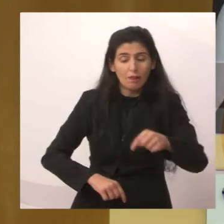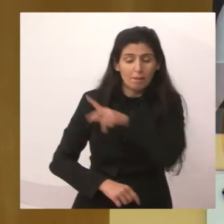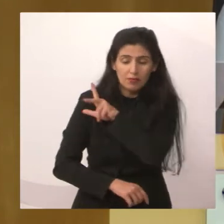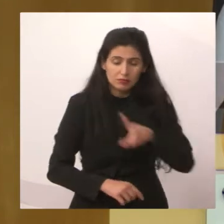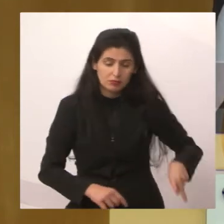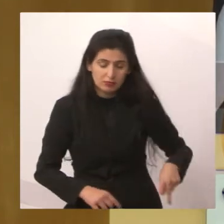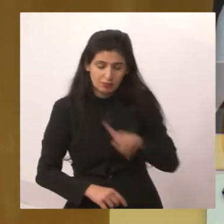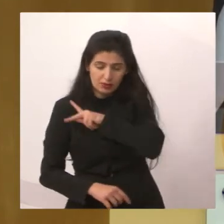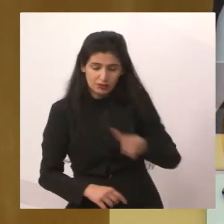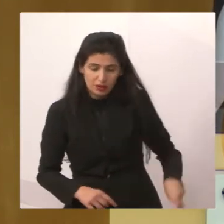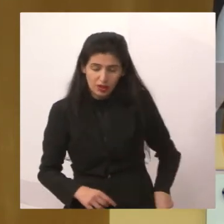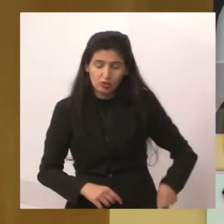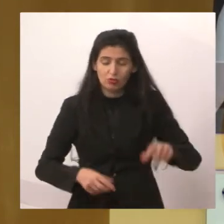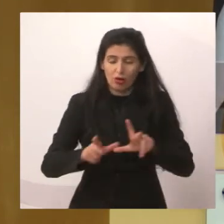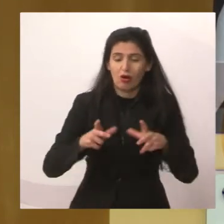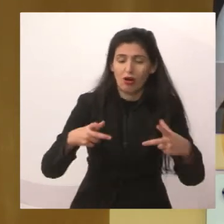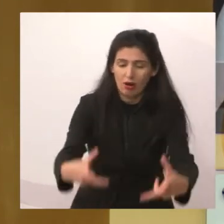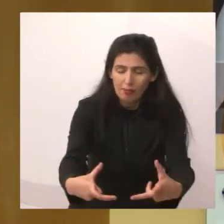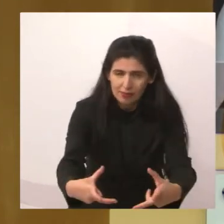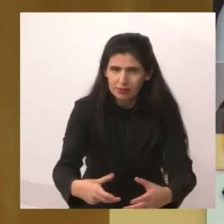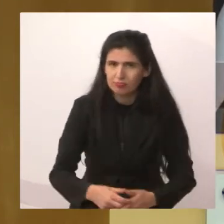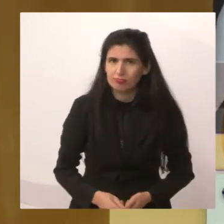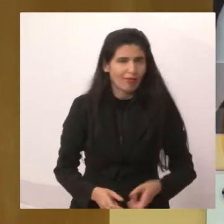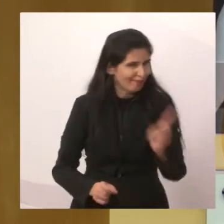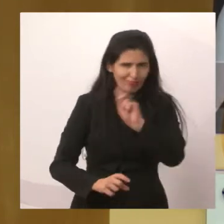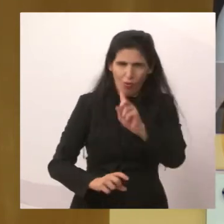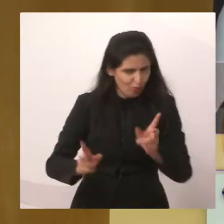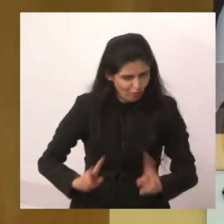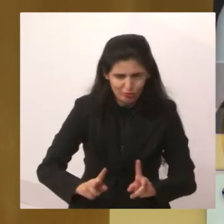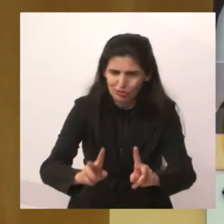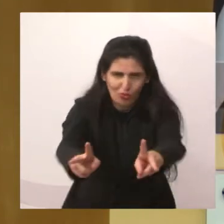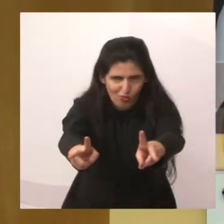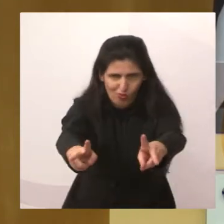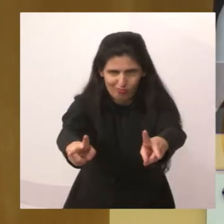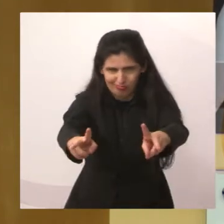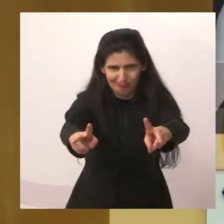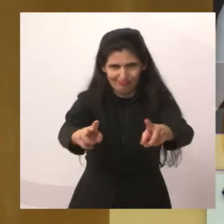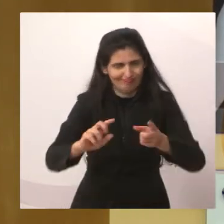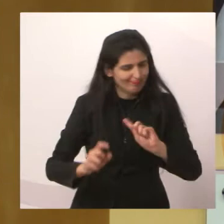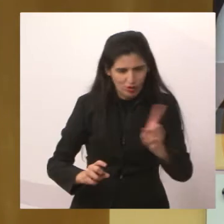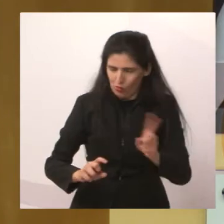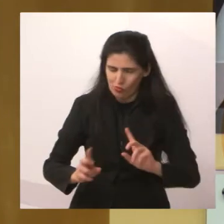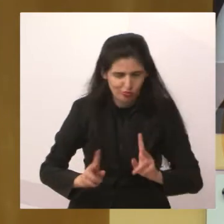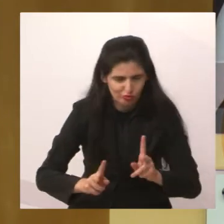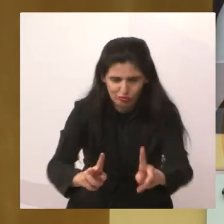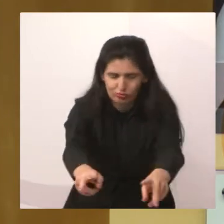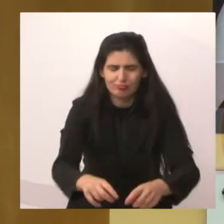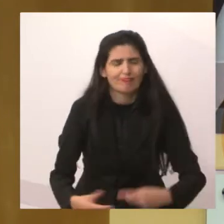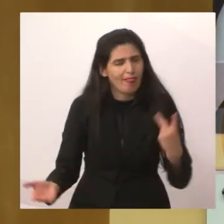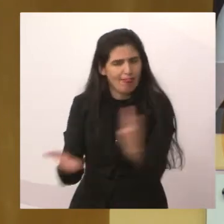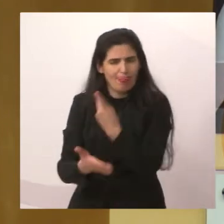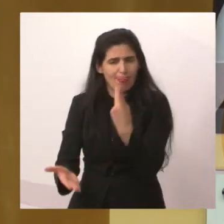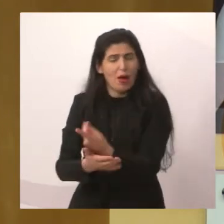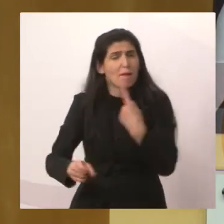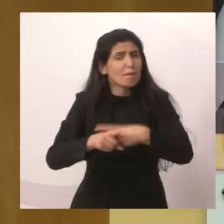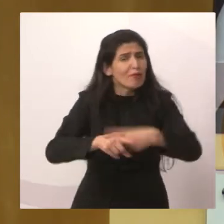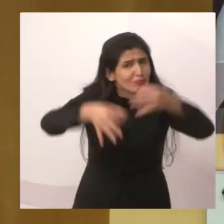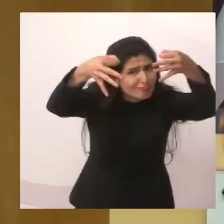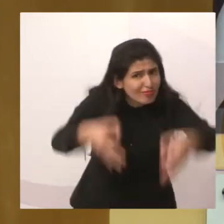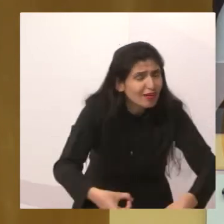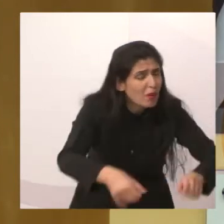Câmara. Procedimento incorreto, pois a decisão deve ser tomada pelo plenário. Ou